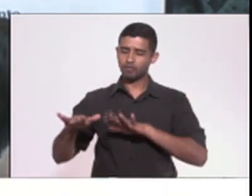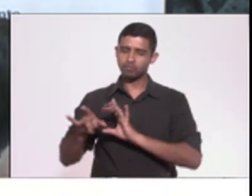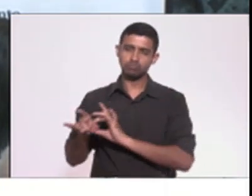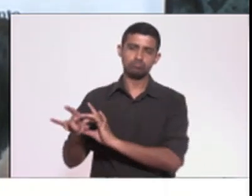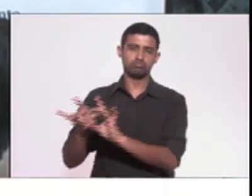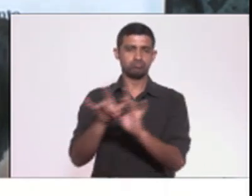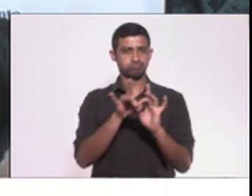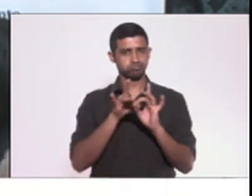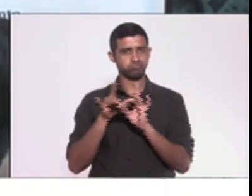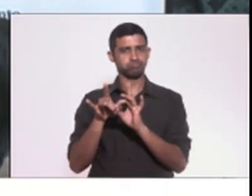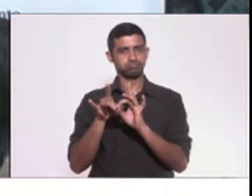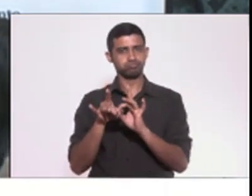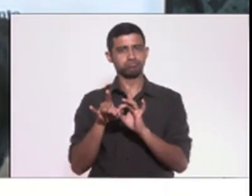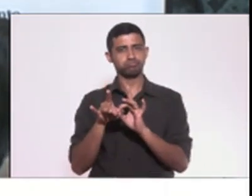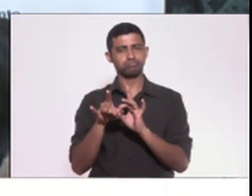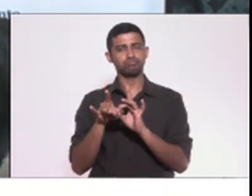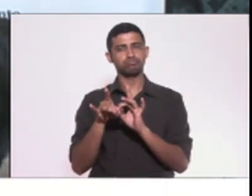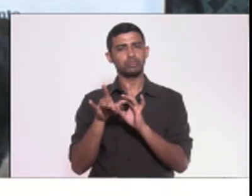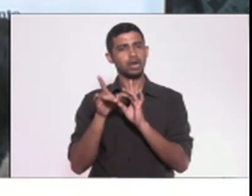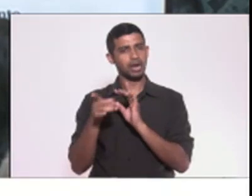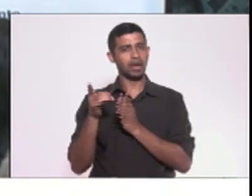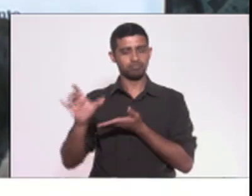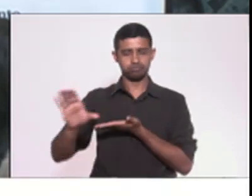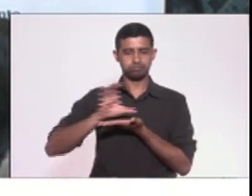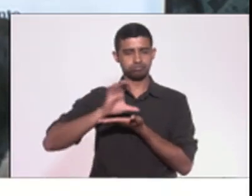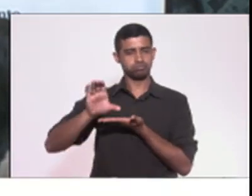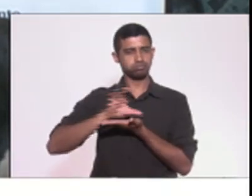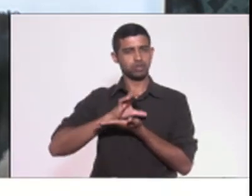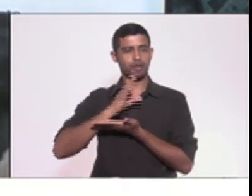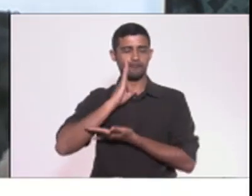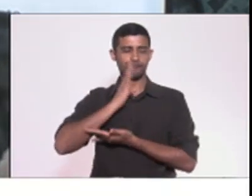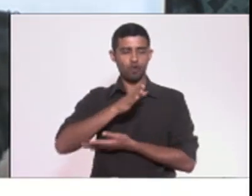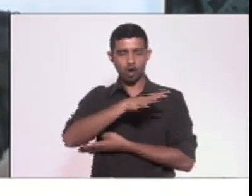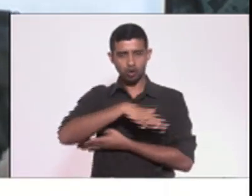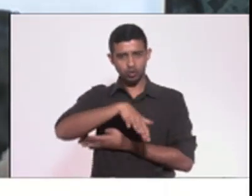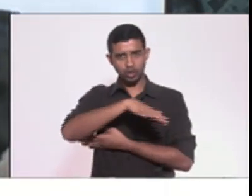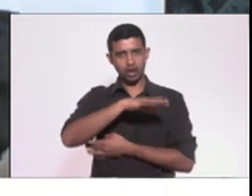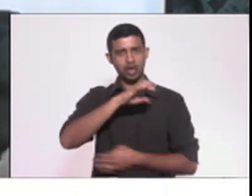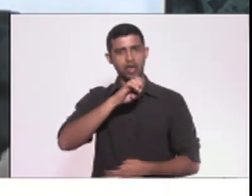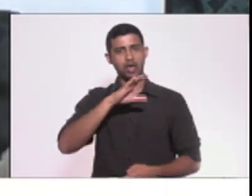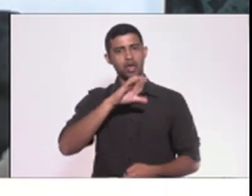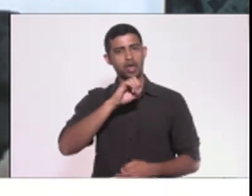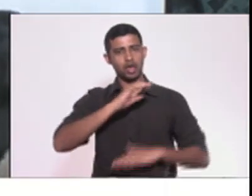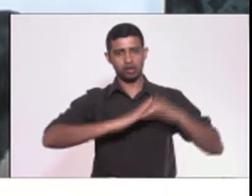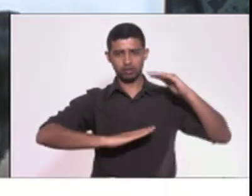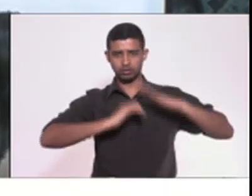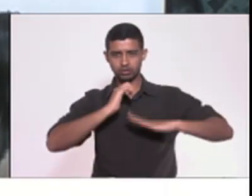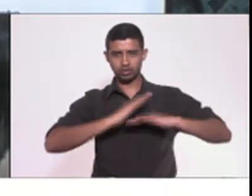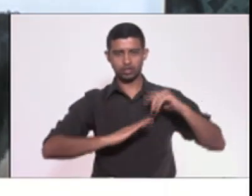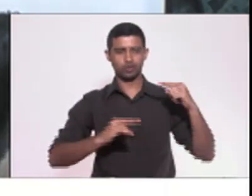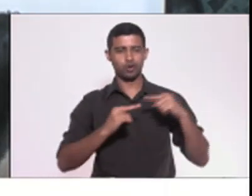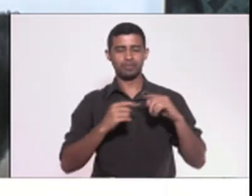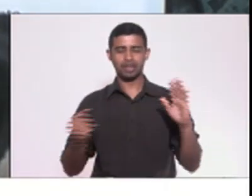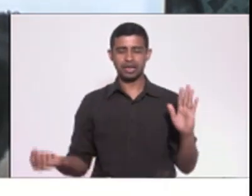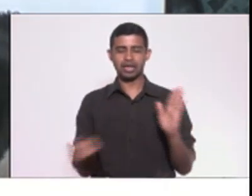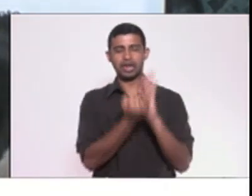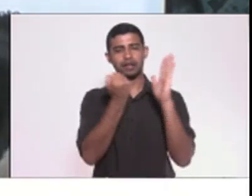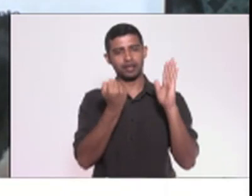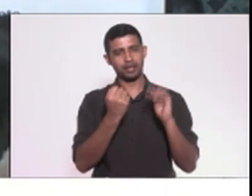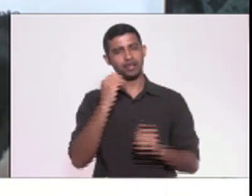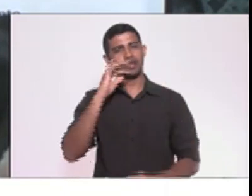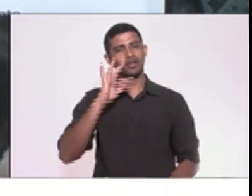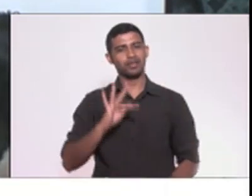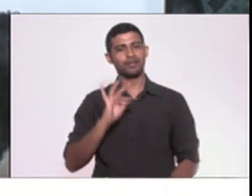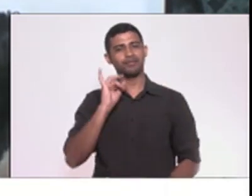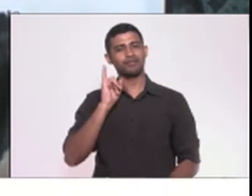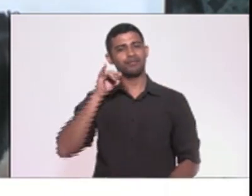a nossa fonte de recursos voltadas para a ecoeficiência, são recursos carimbados da FINEP. Então, a GRIO é o